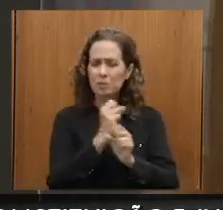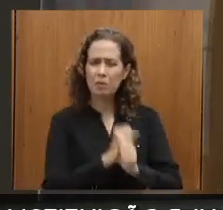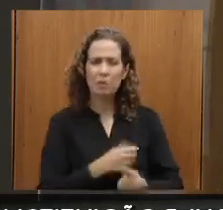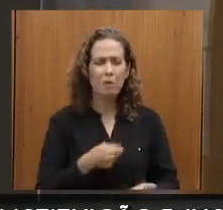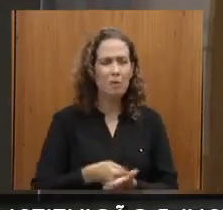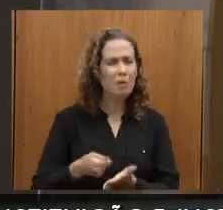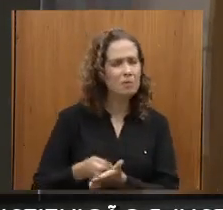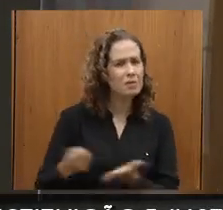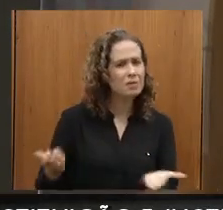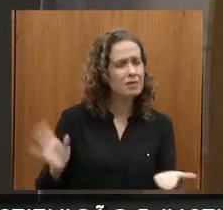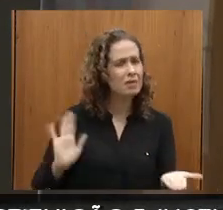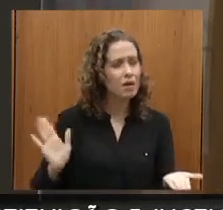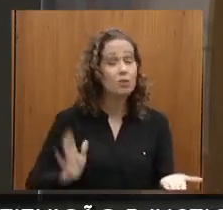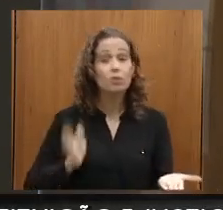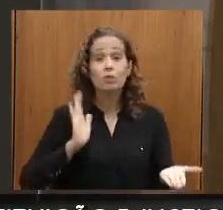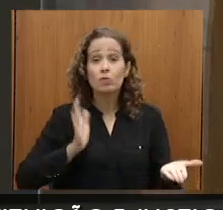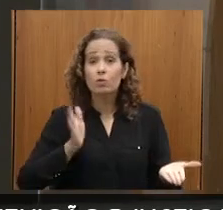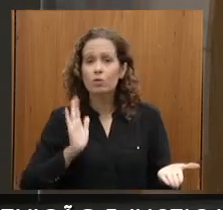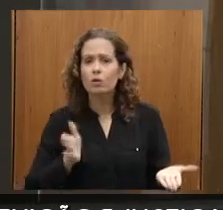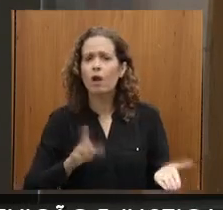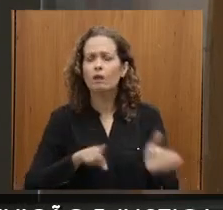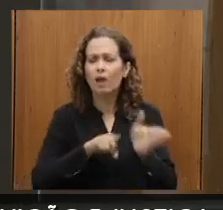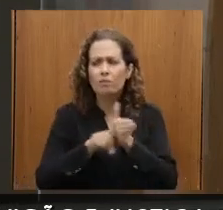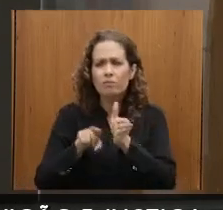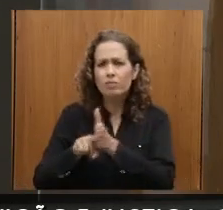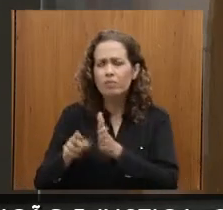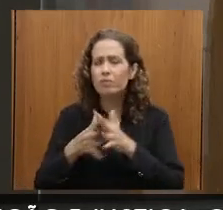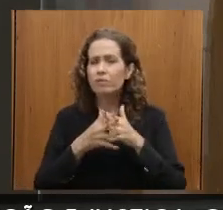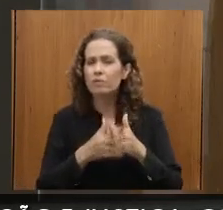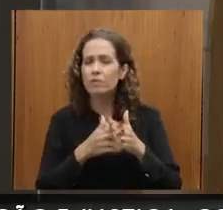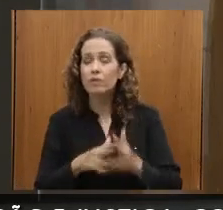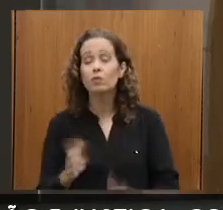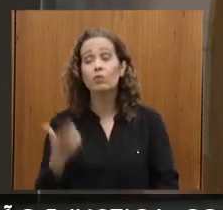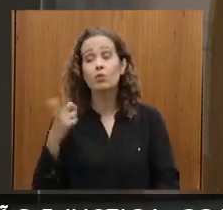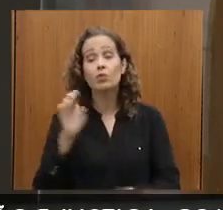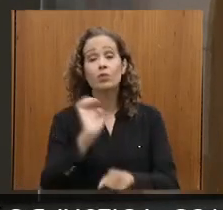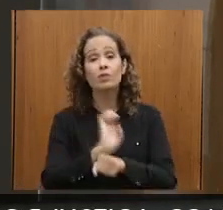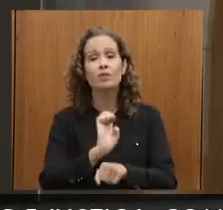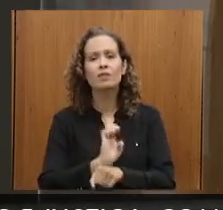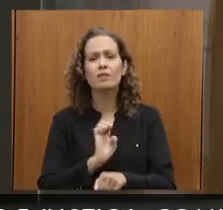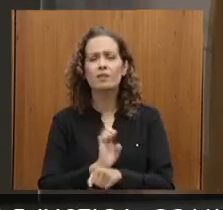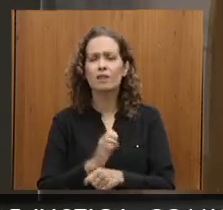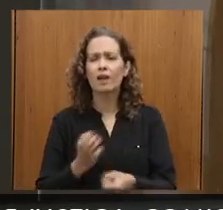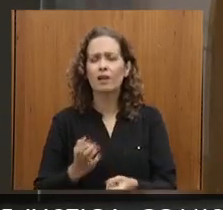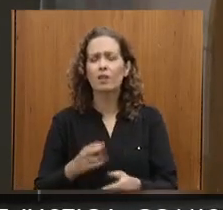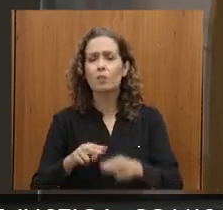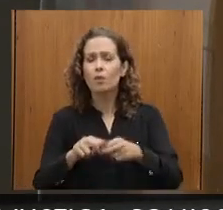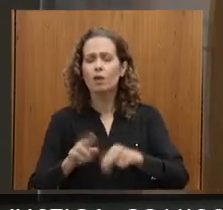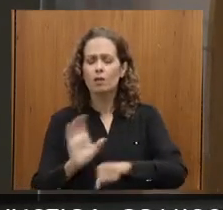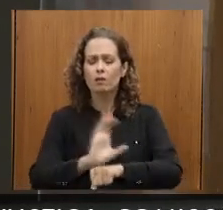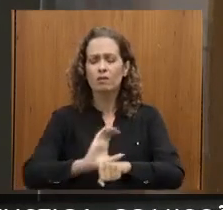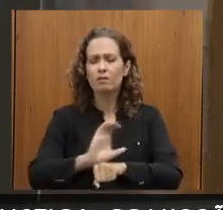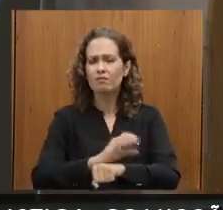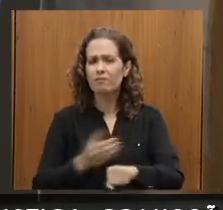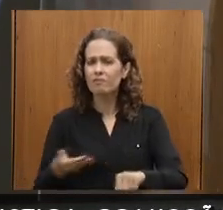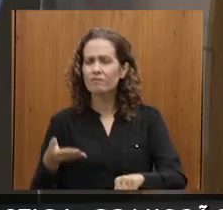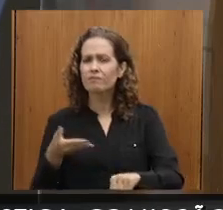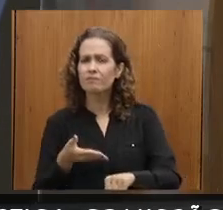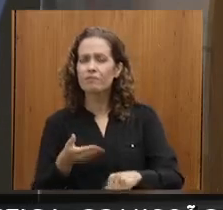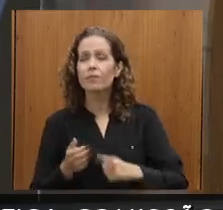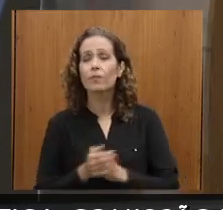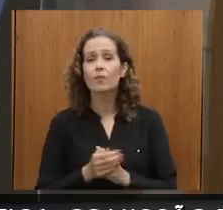e já tem ação questionando a adesão de recuperação fiscal de outros Estados em relação à constitucionalidade. E os